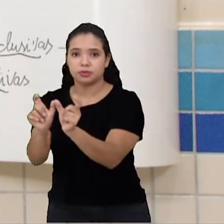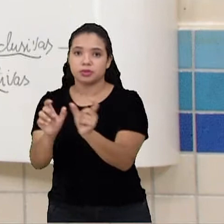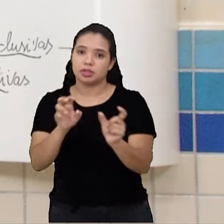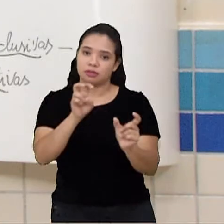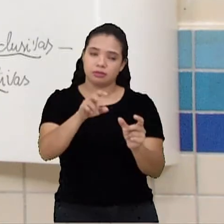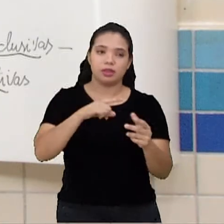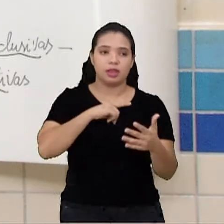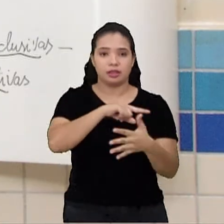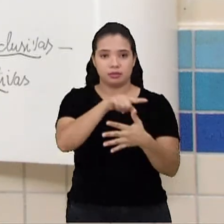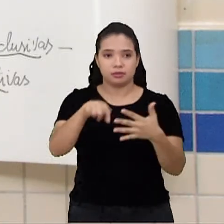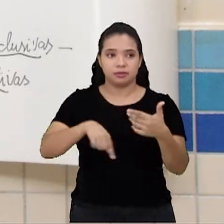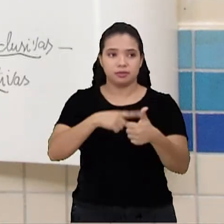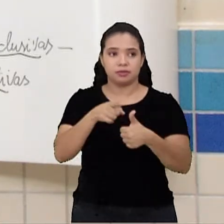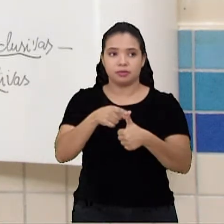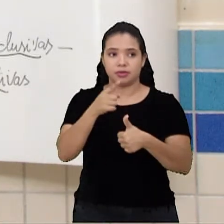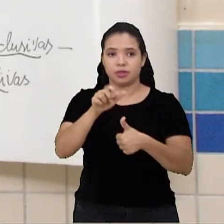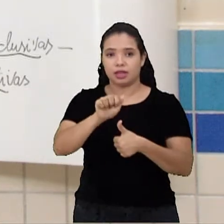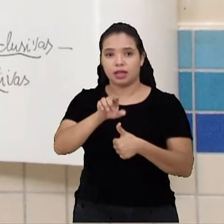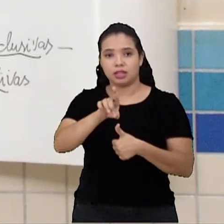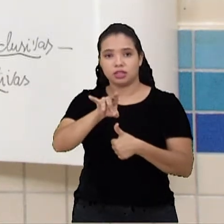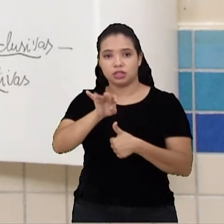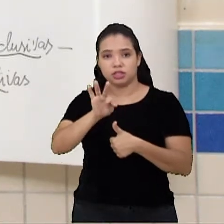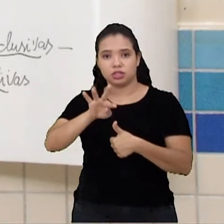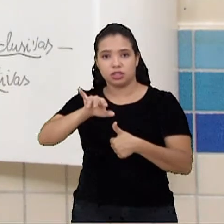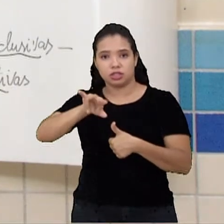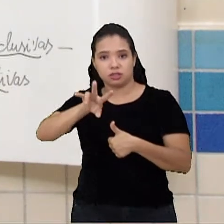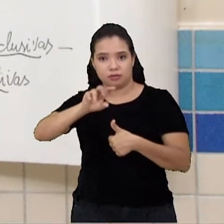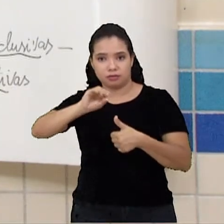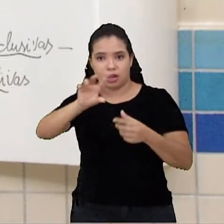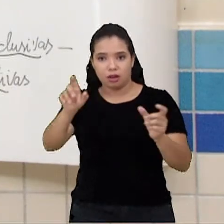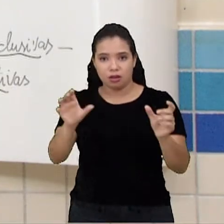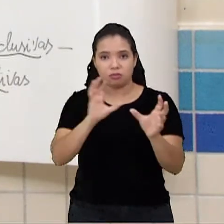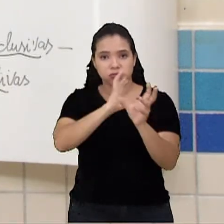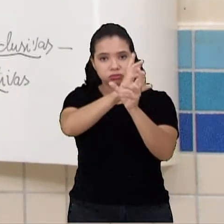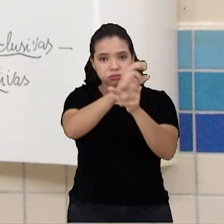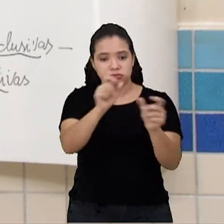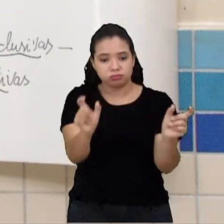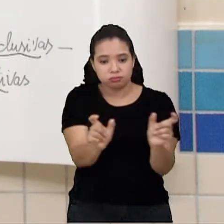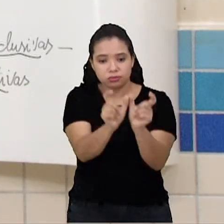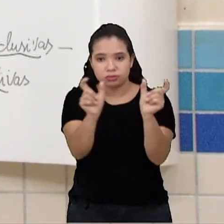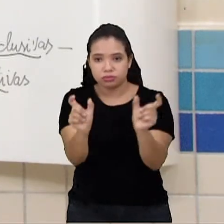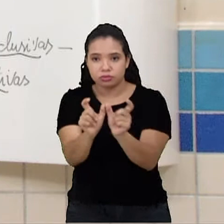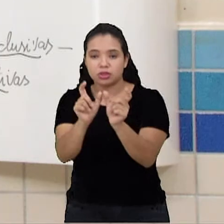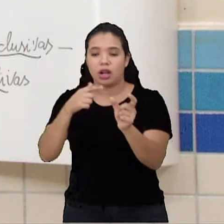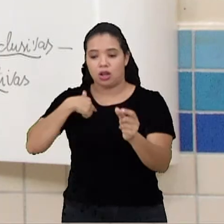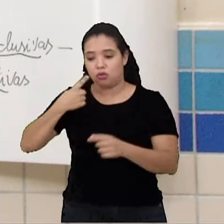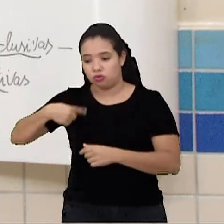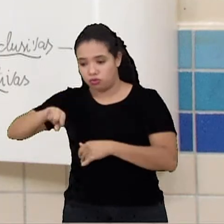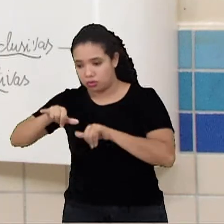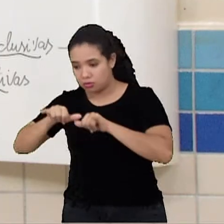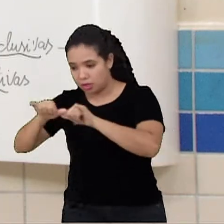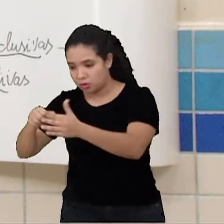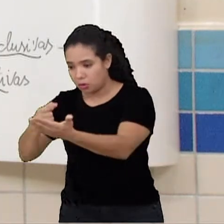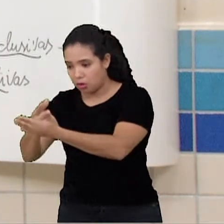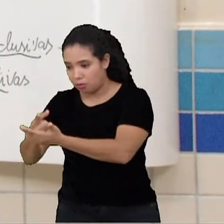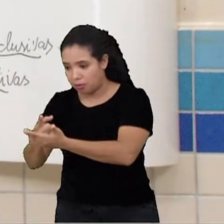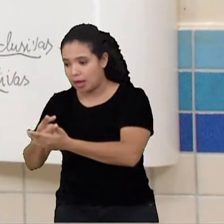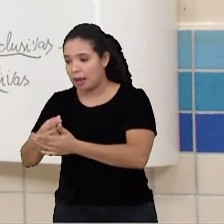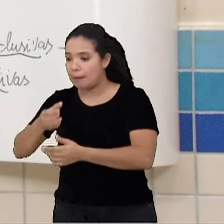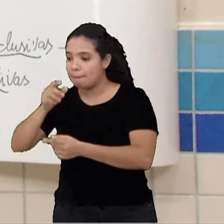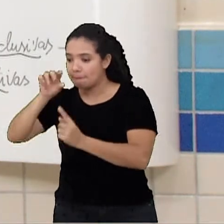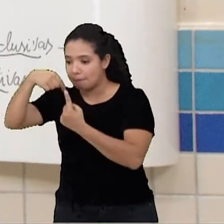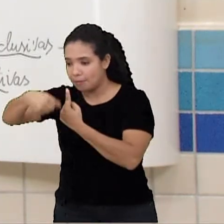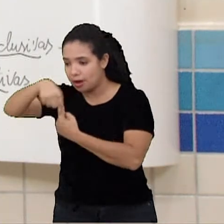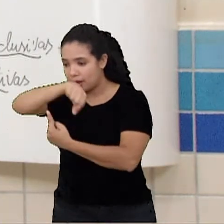A aditiva, que indica adição. Eu fui ao supermercado, comprei banana e